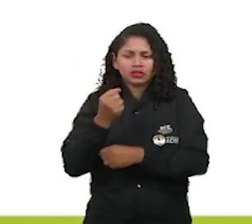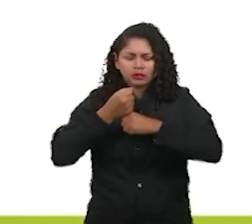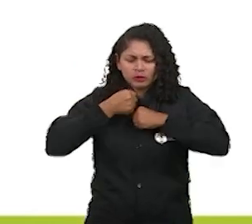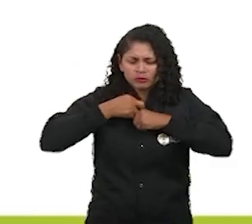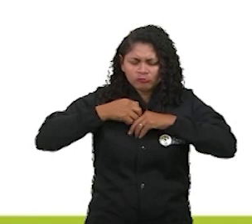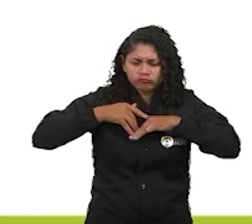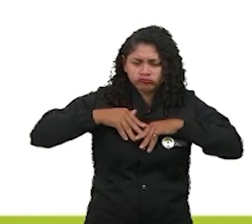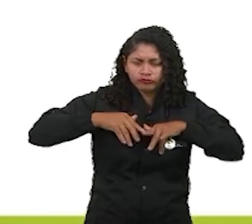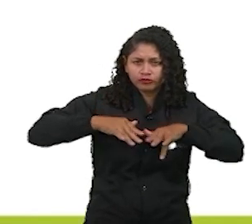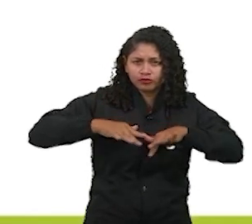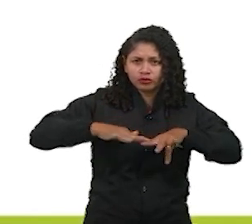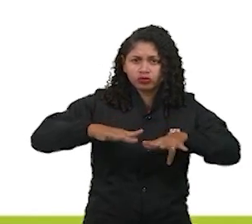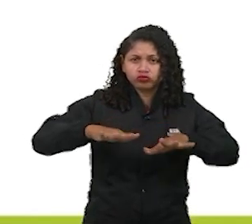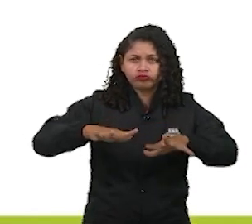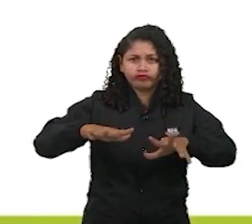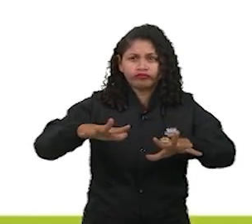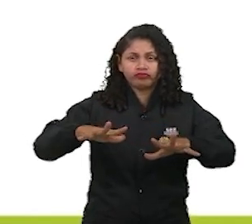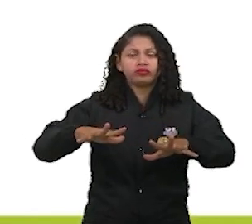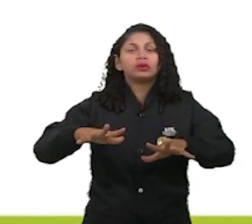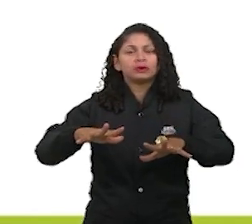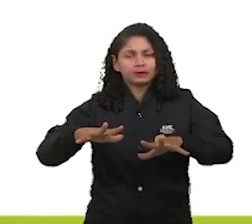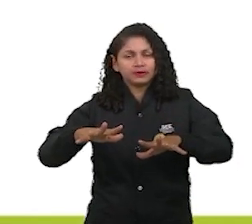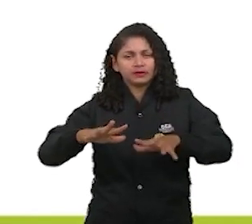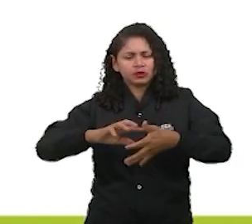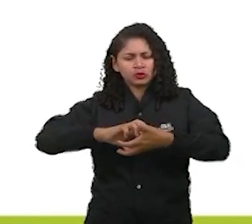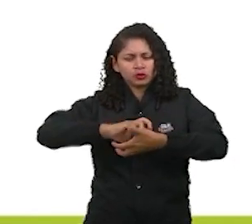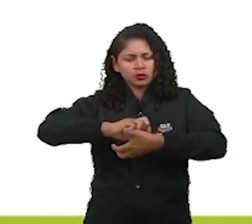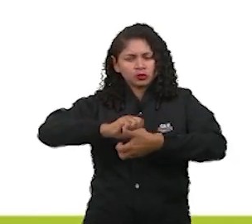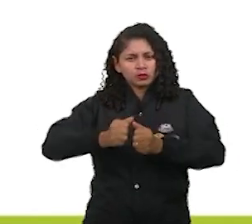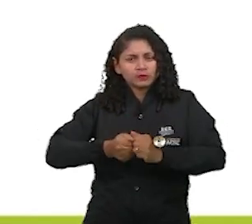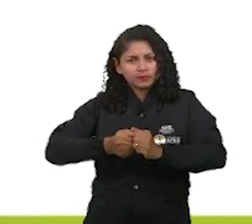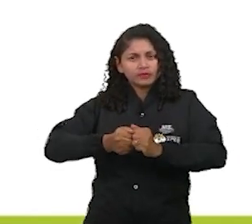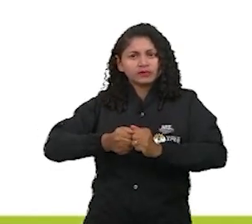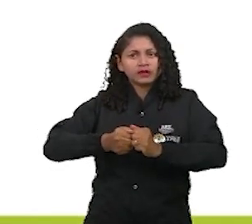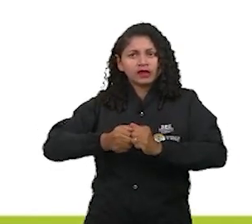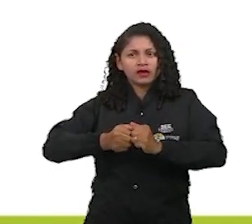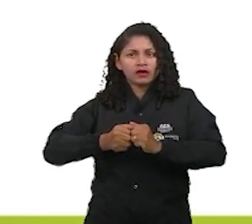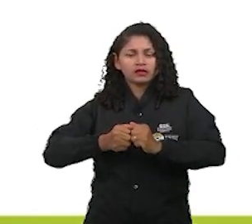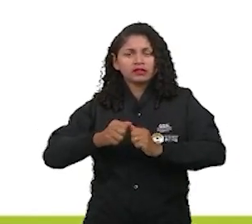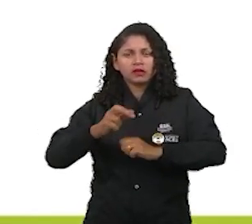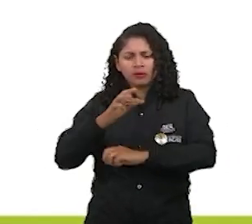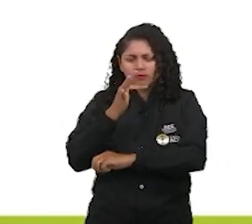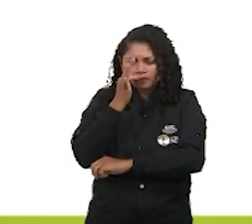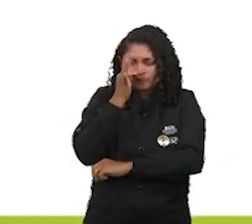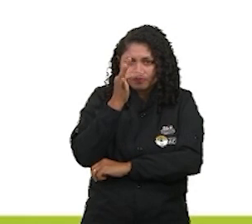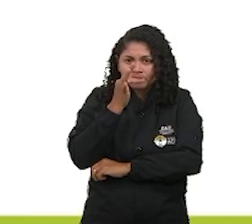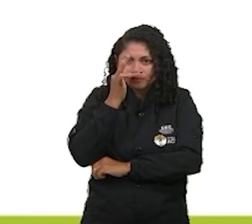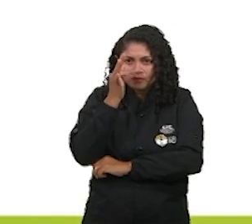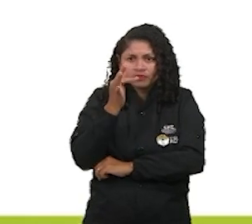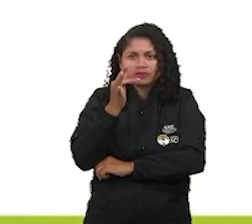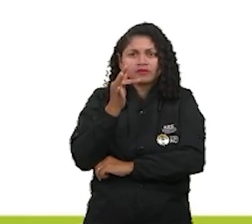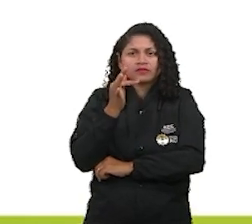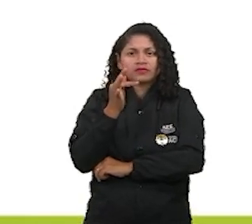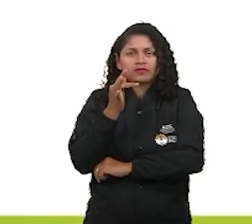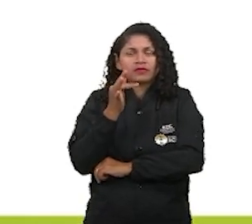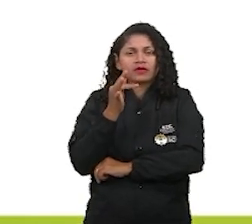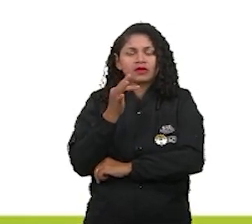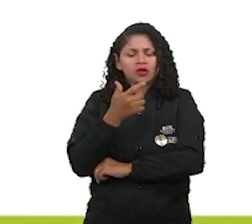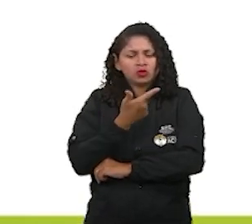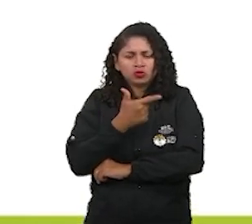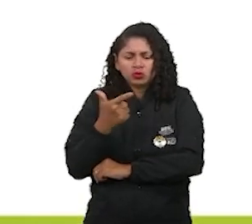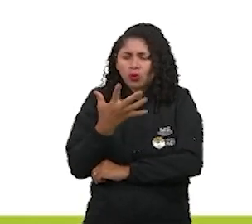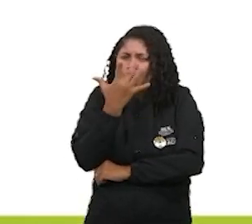radioativa, estúpida e inválida, a rosa com cirrose, a anti-rosa atômica, sem cor,